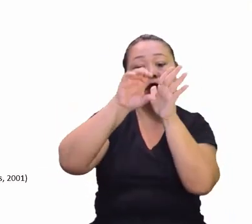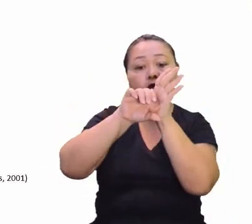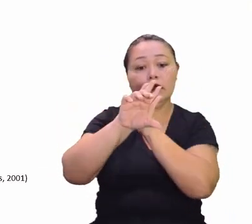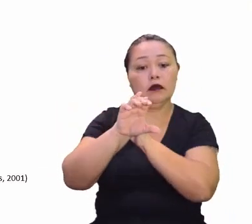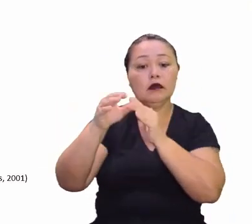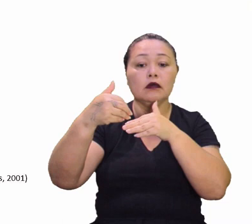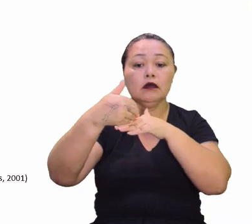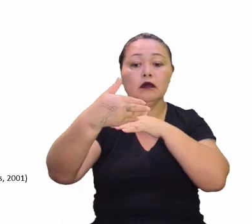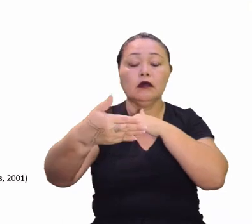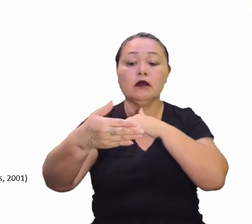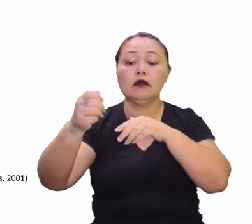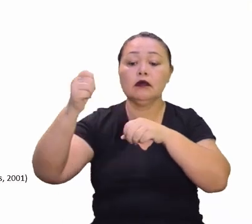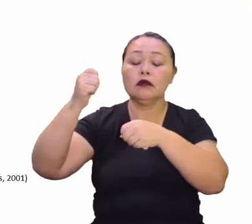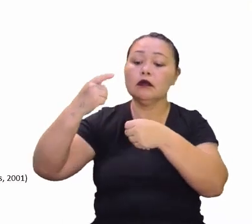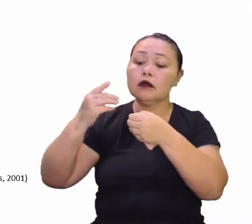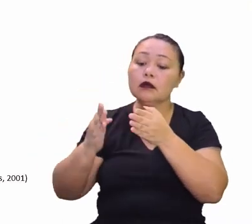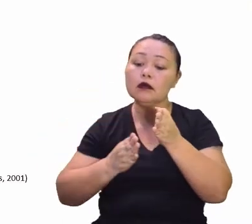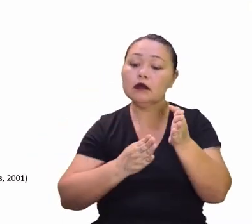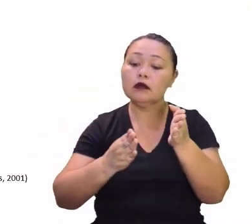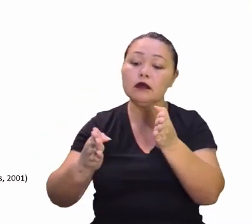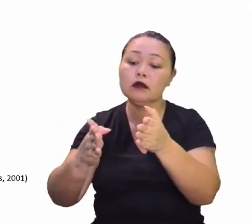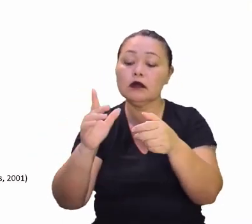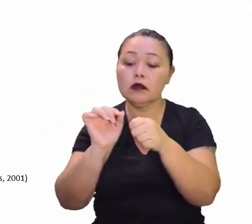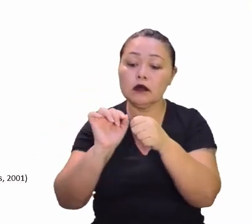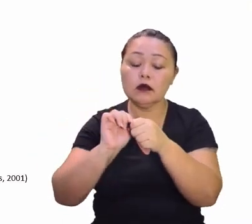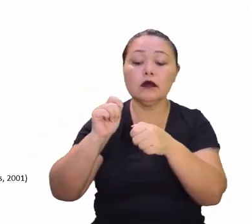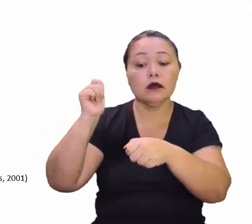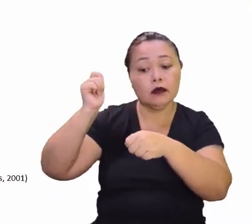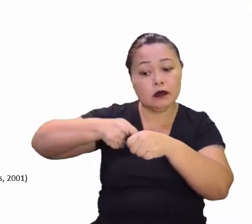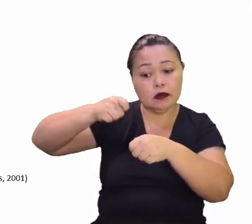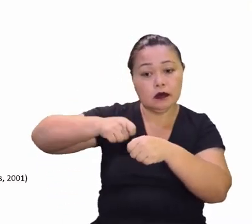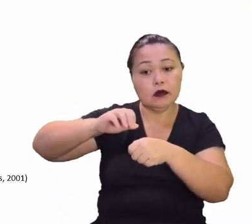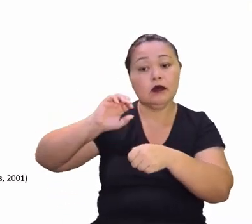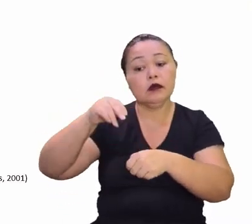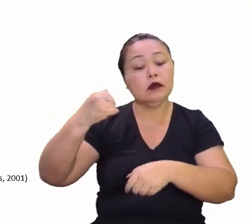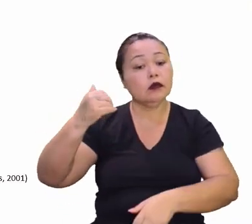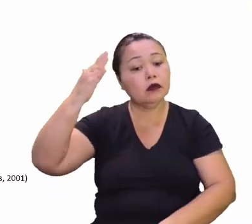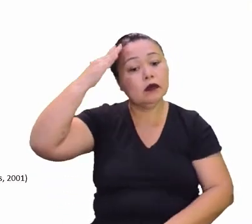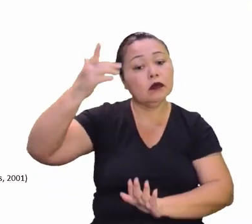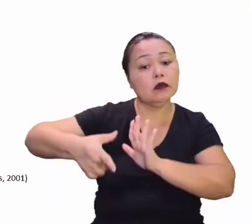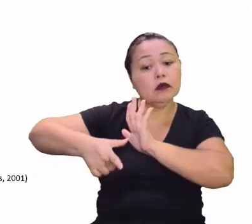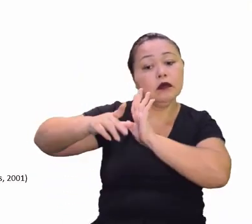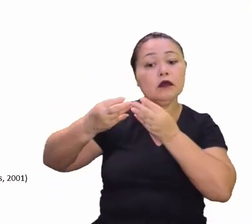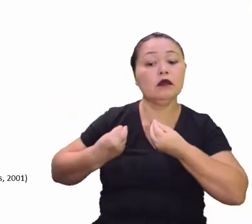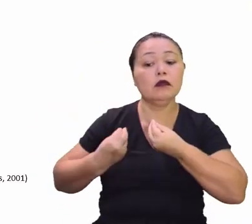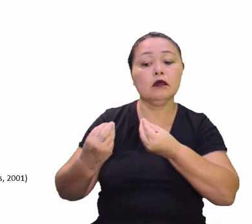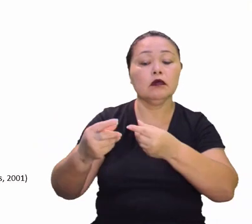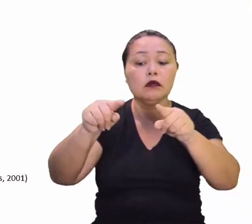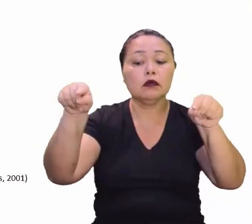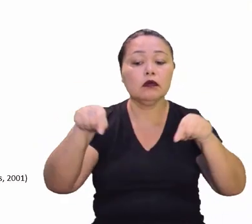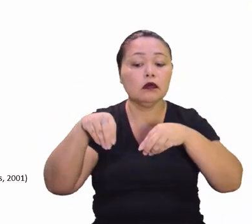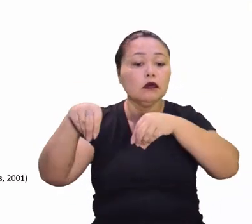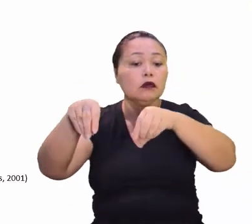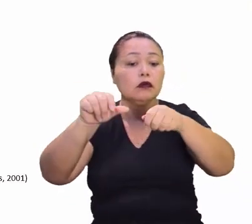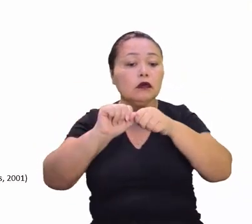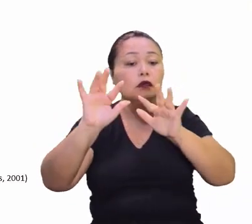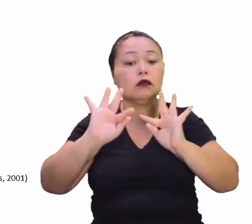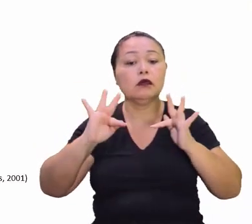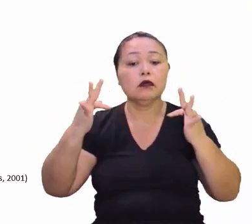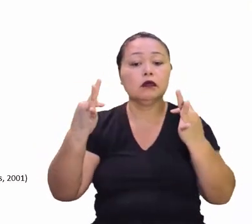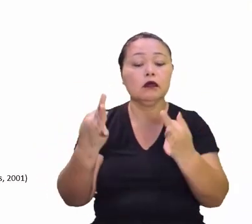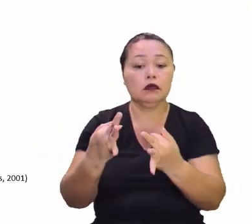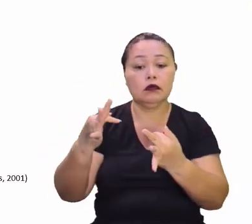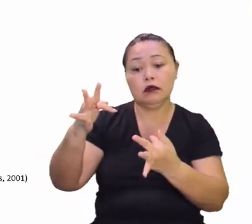Cacoal, à margem direita do Rio Machado, hoje Paraná. Porém, antes mesmo da distribuição dos lotes, rurais e algumas famílias de